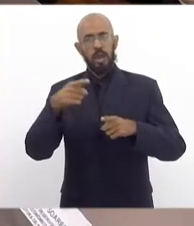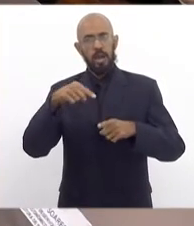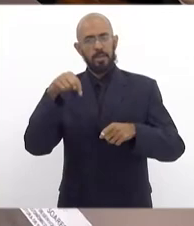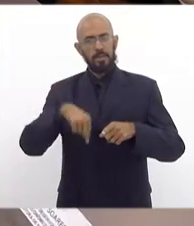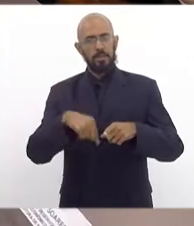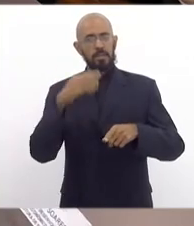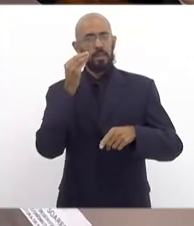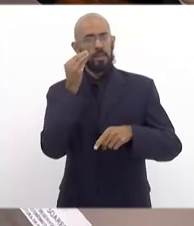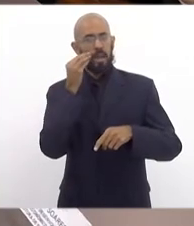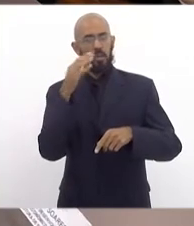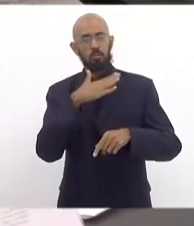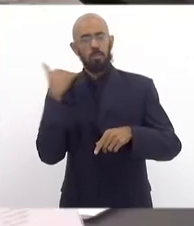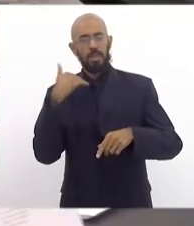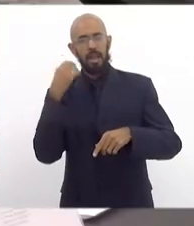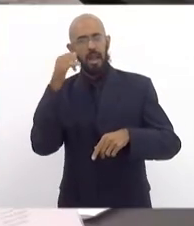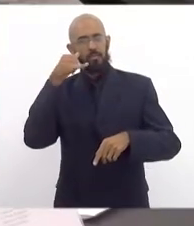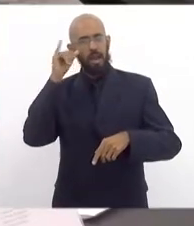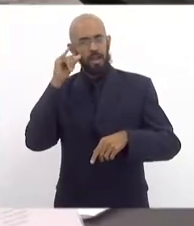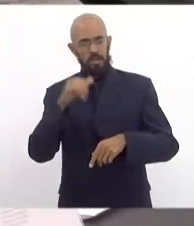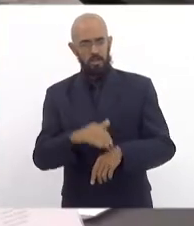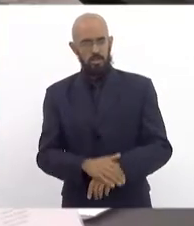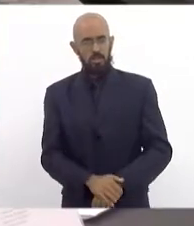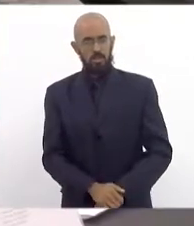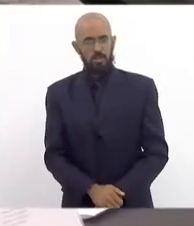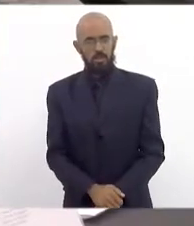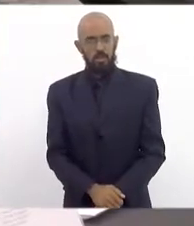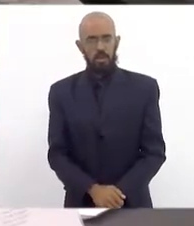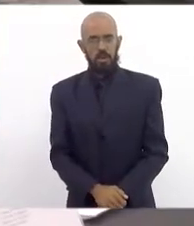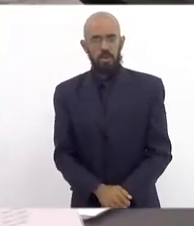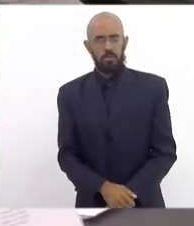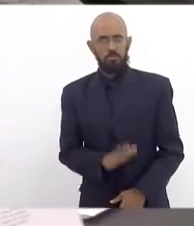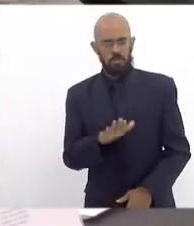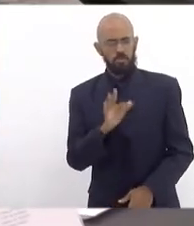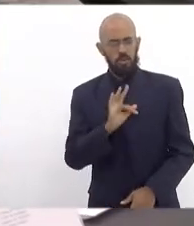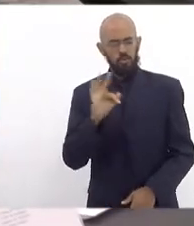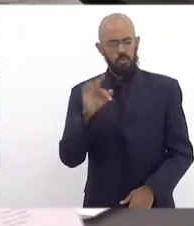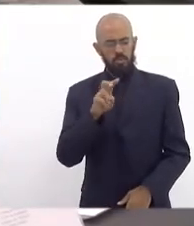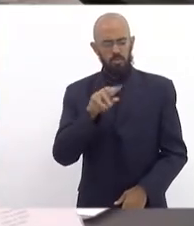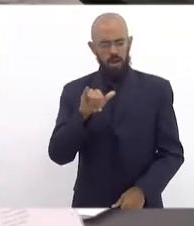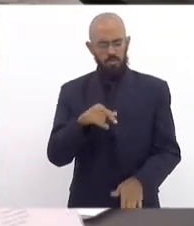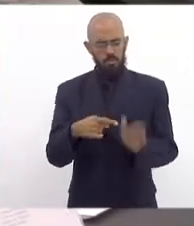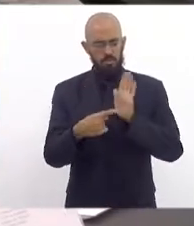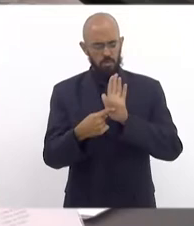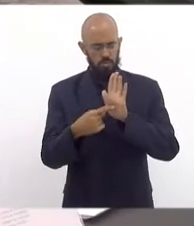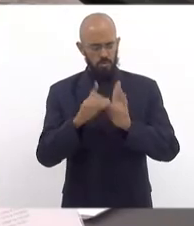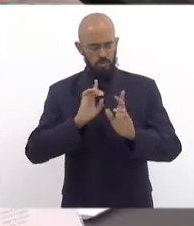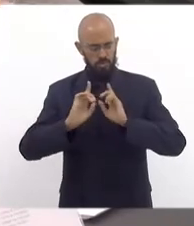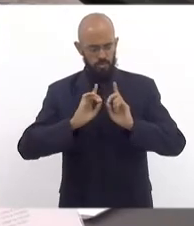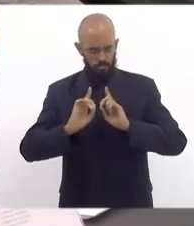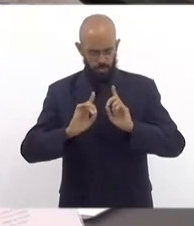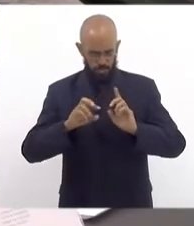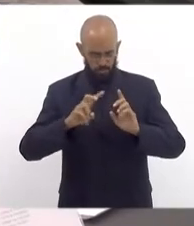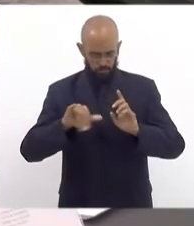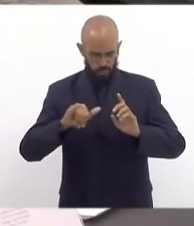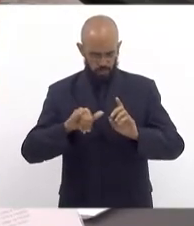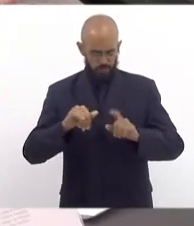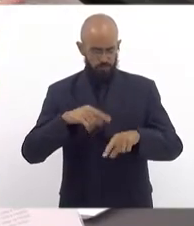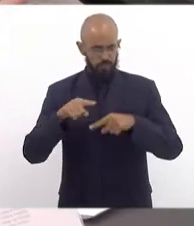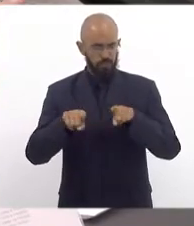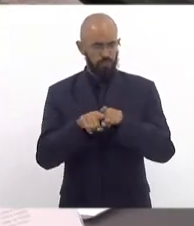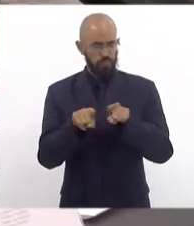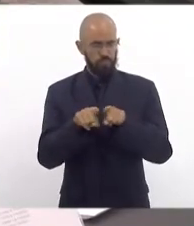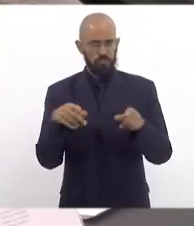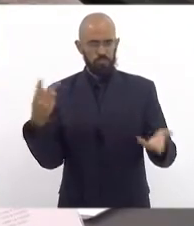do Brasil acabaram com a engenharia Nacional fizeram opção de comer um custo o futuro vai mostrar e esse debate no futuro vai vai